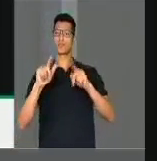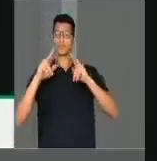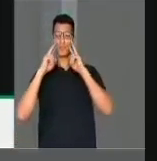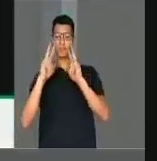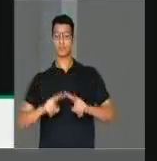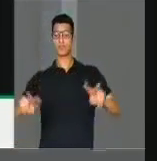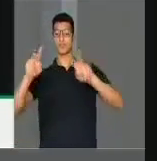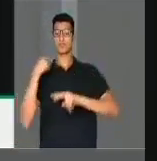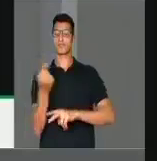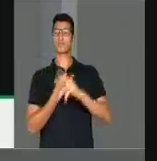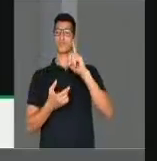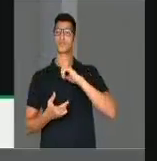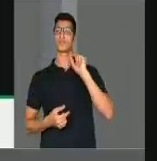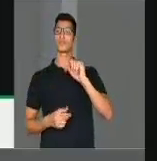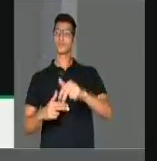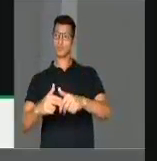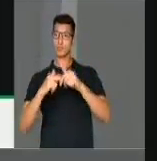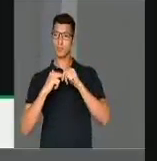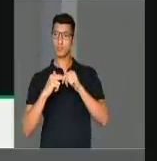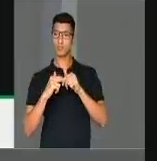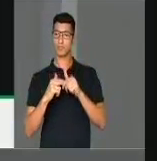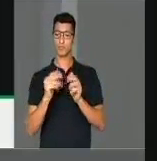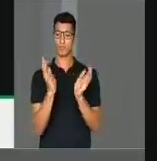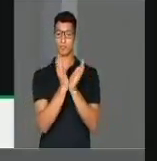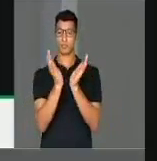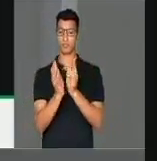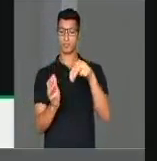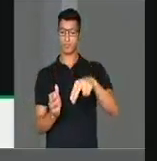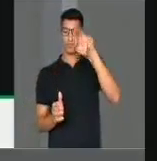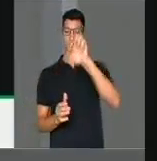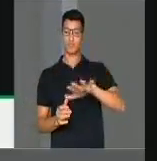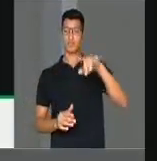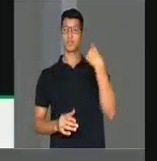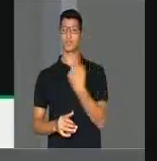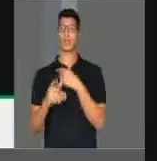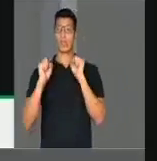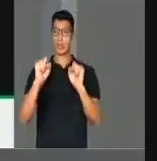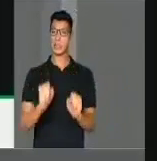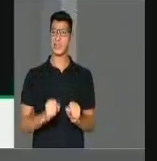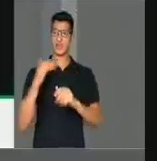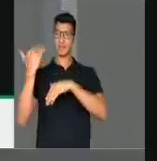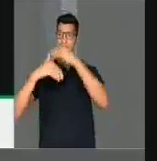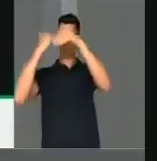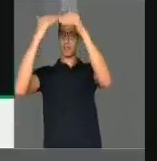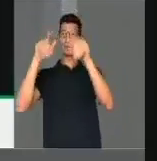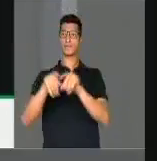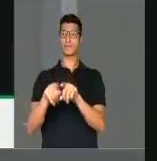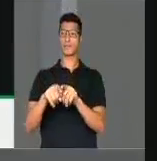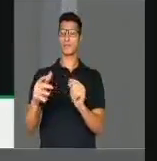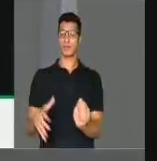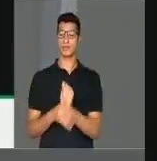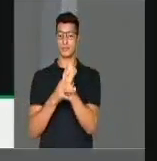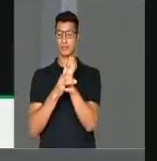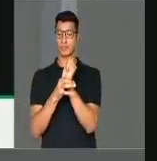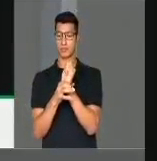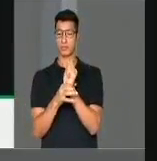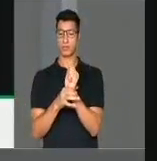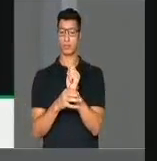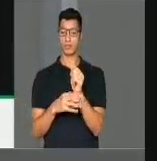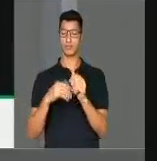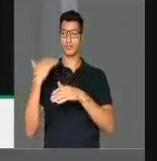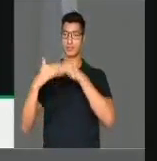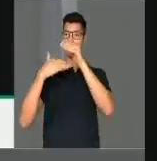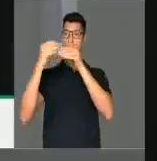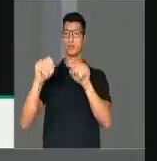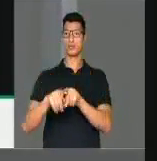isso é a visão que nós temos de que, através da bancada do Nordeste, nós possamos desenvolver, né, e garantir o